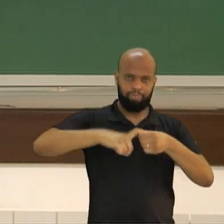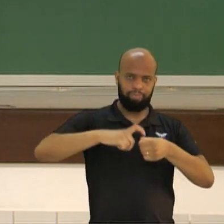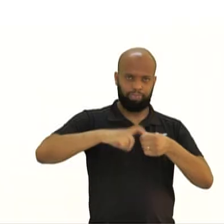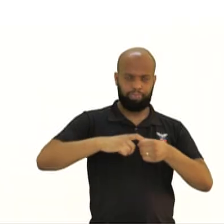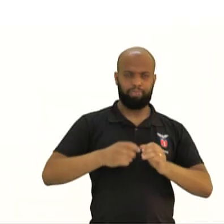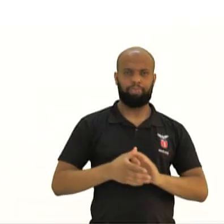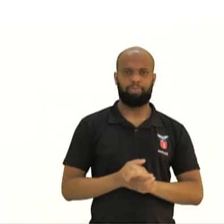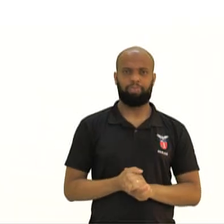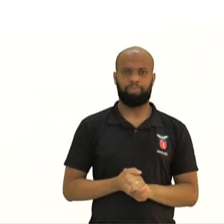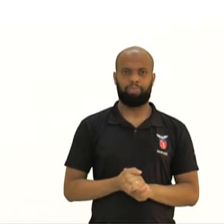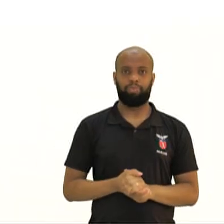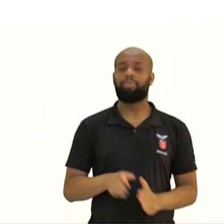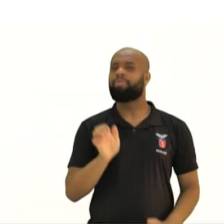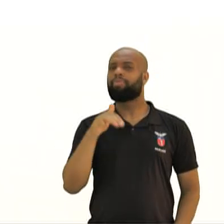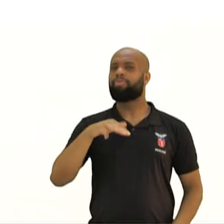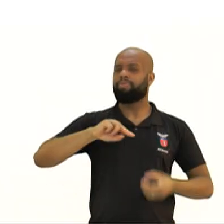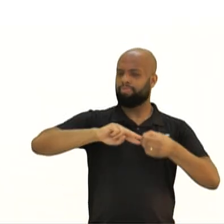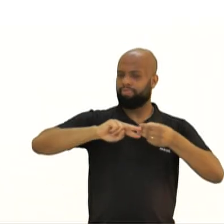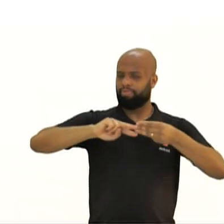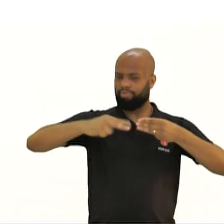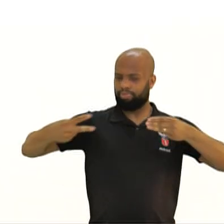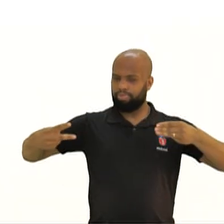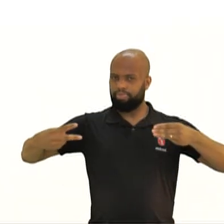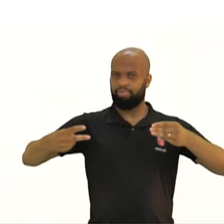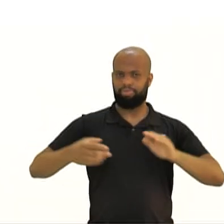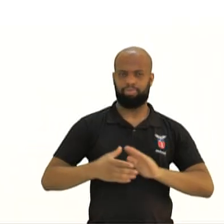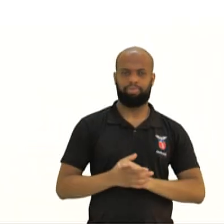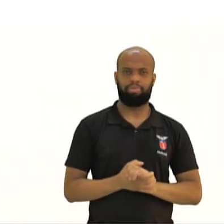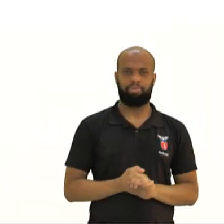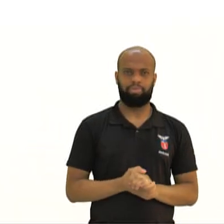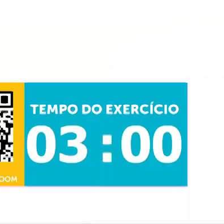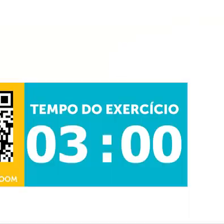volto, é com vocês. Quem foi Gregor Mendel? Vamos lá?